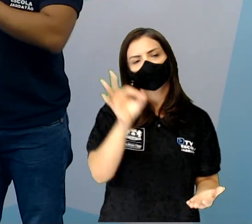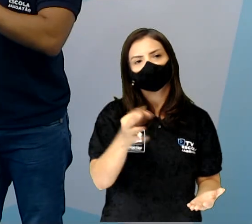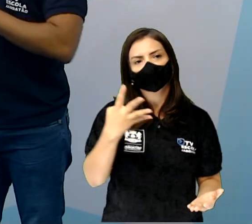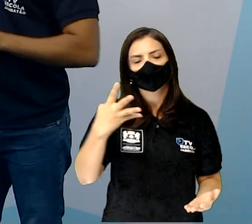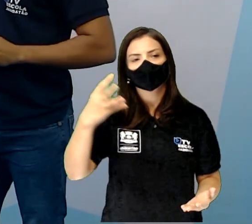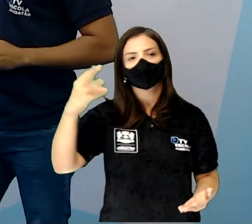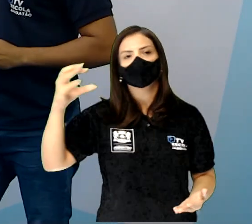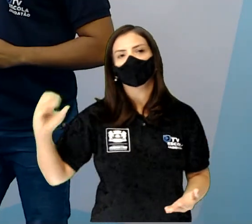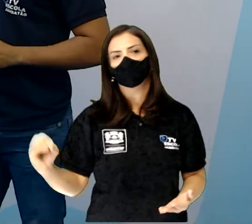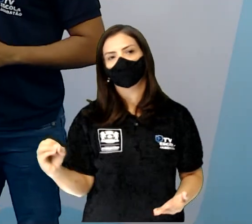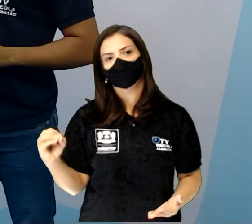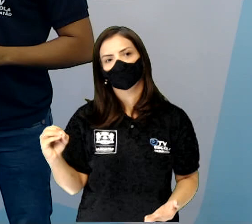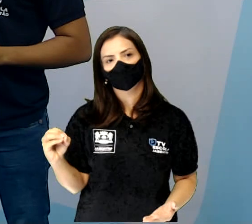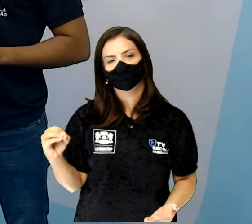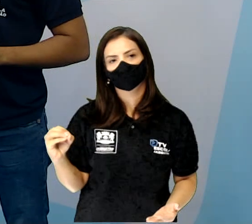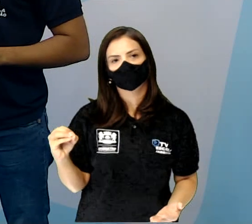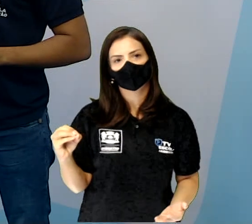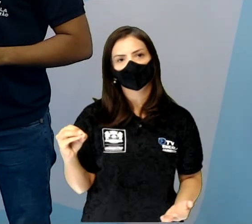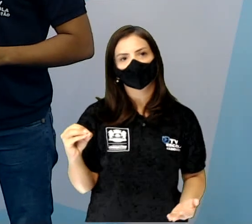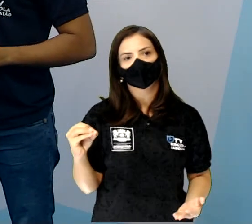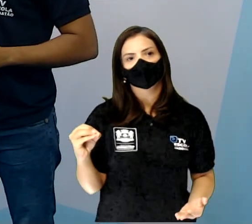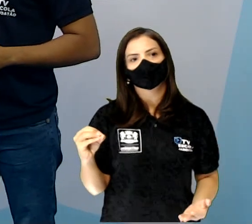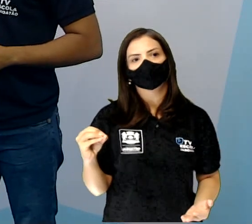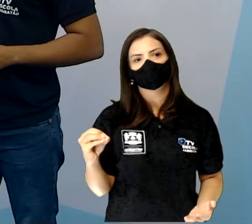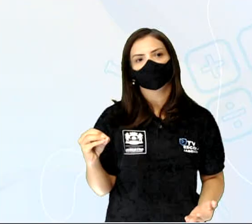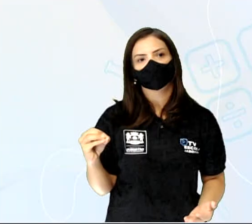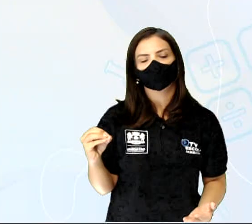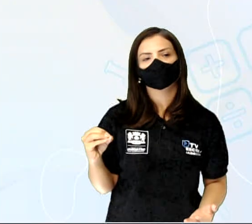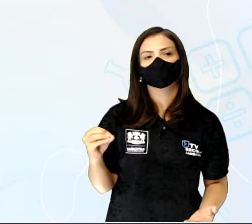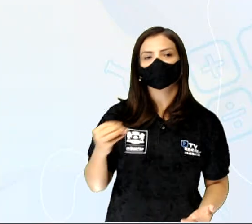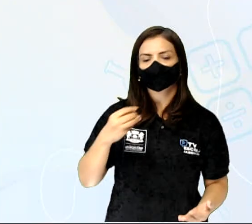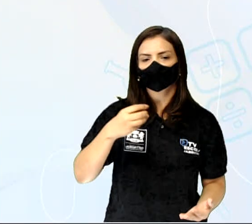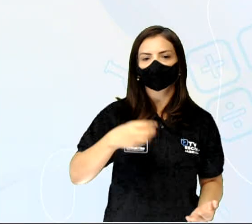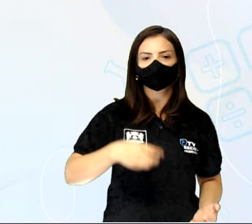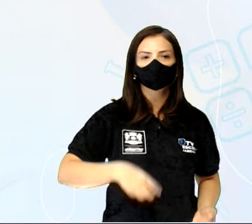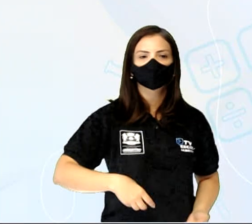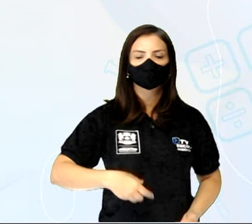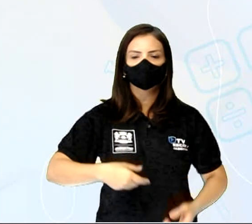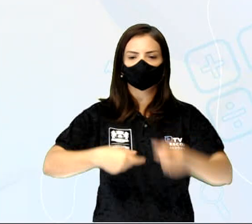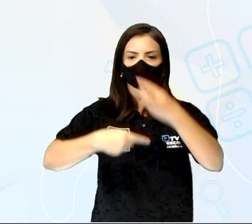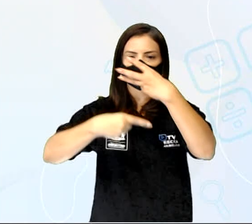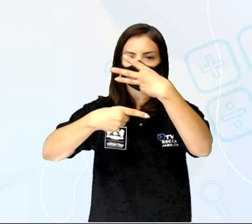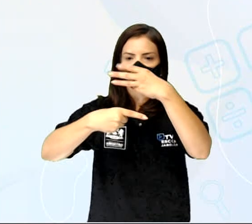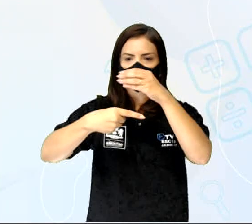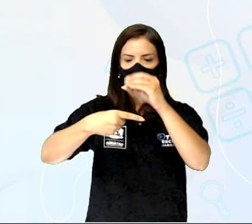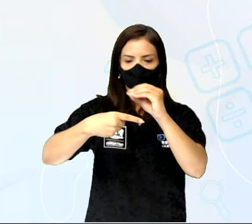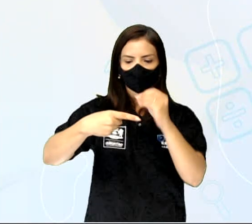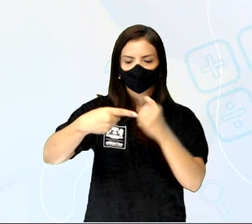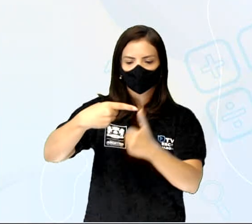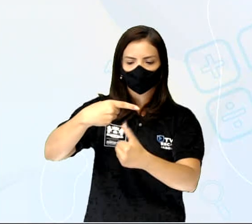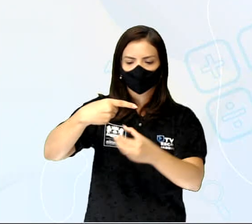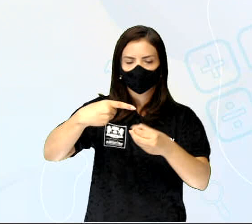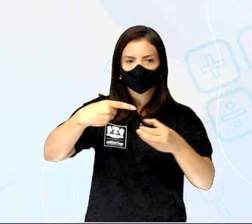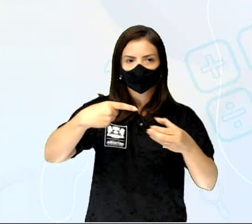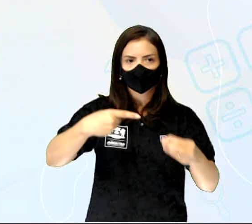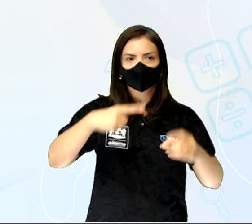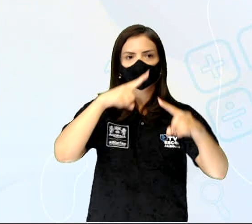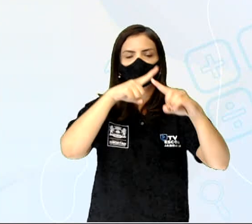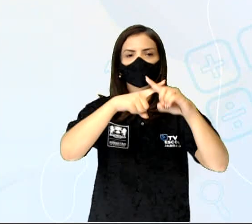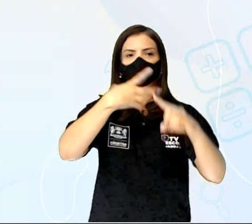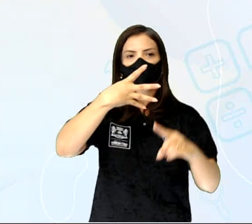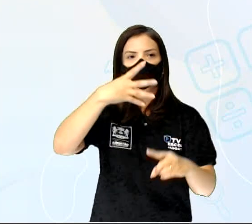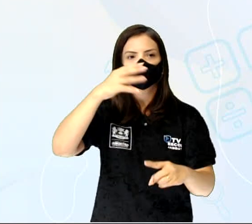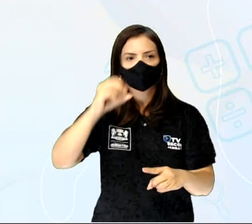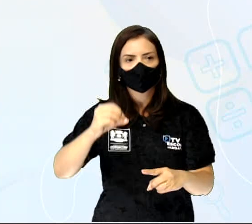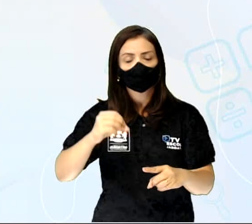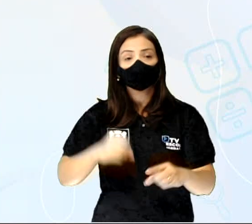são 40 que estão lá na sala. Então 30%, ó, 30 sobre 100 vezes 40. 30